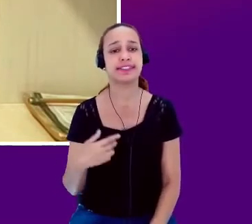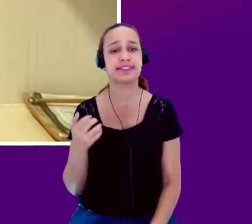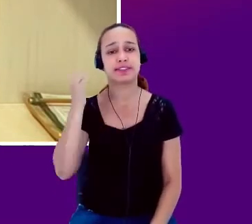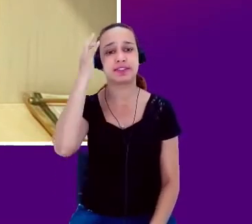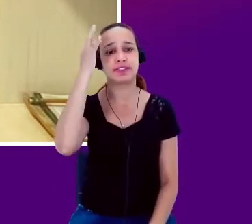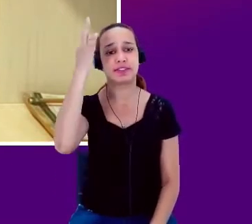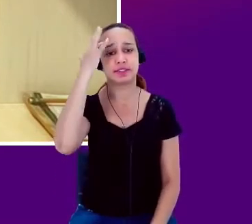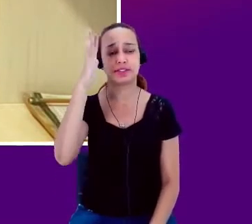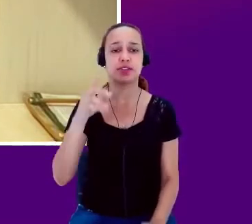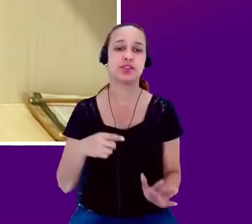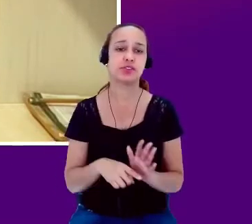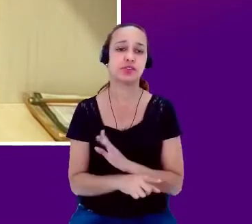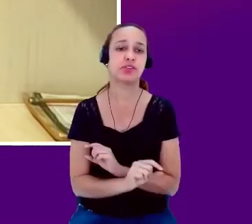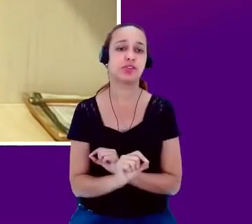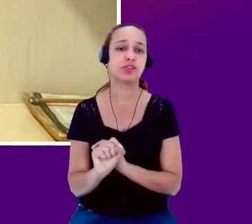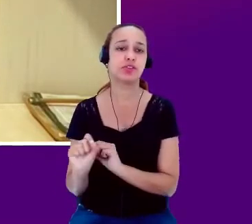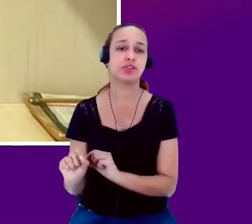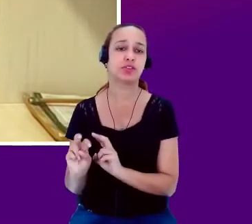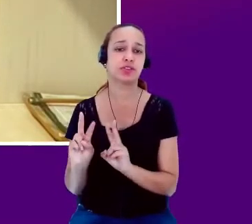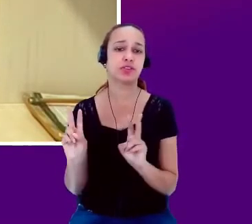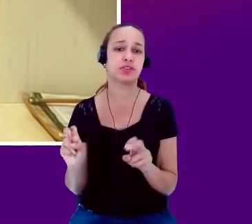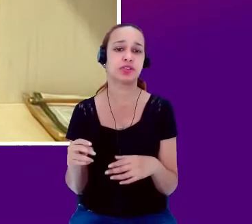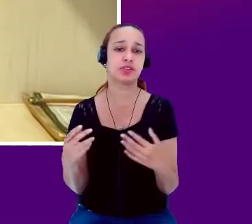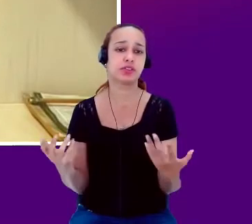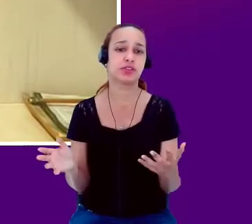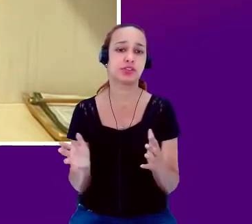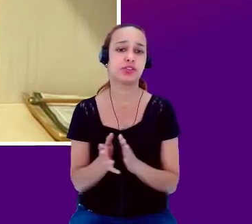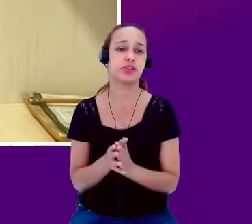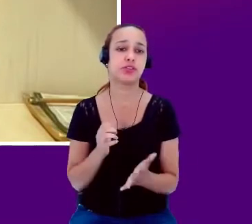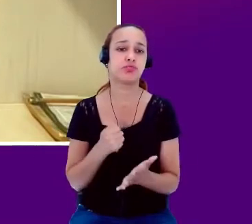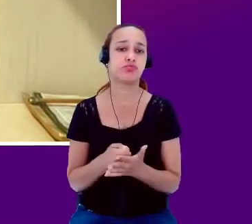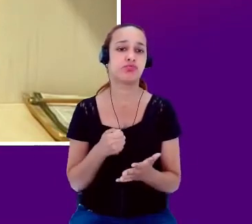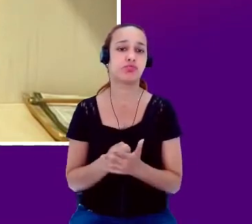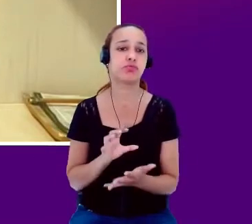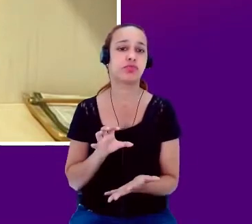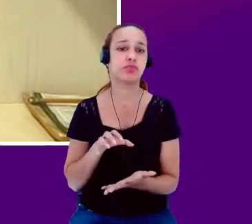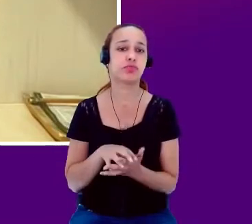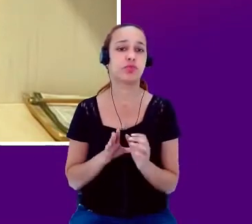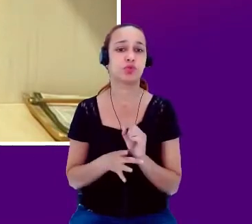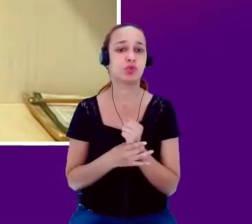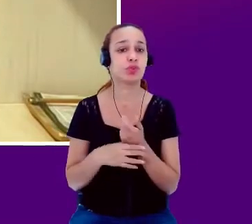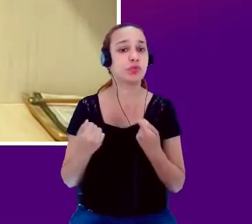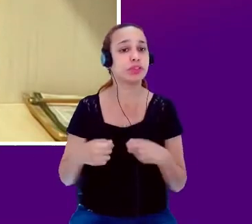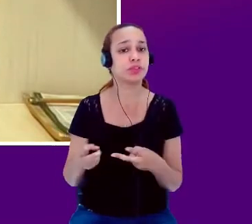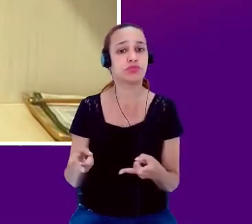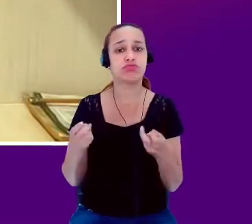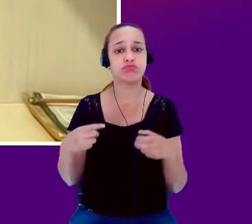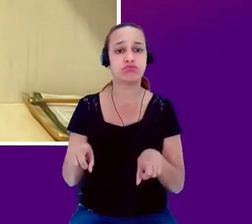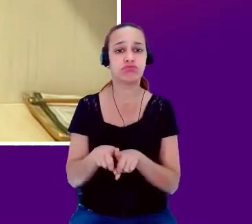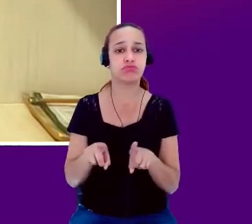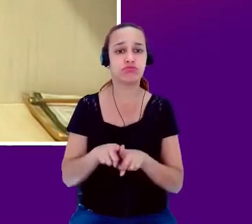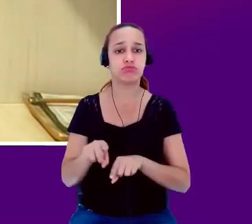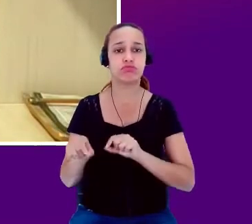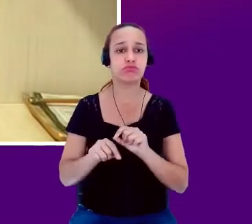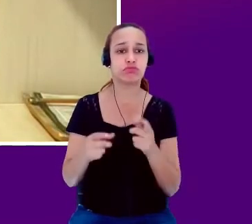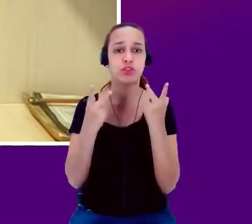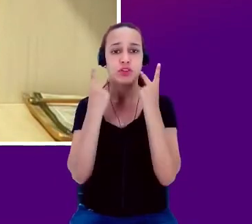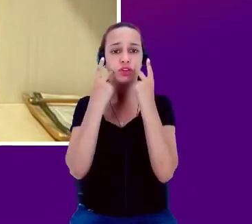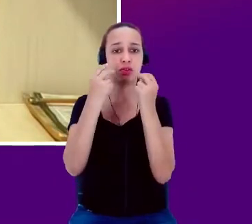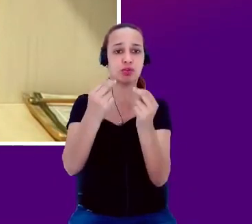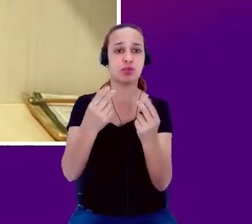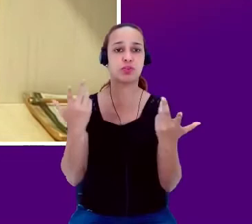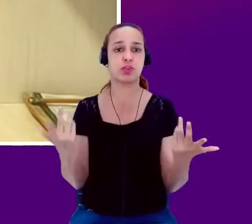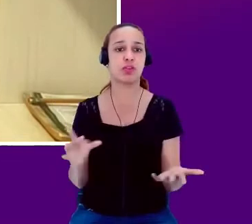mais aprofundada sobre esses dispositivos aplicados ao setor de seguros deve levar em consideração também, naturalmente, a realidade